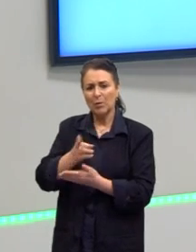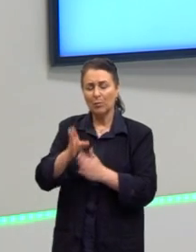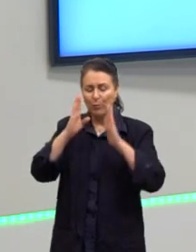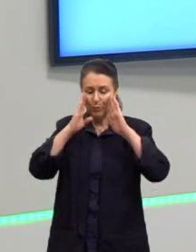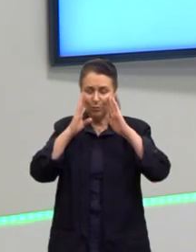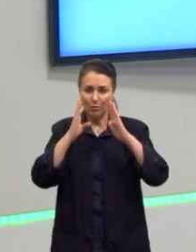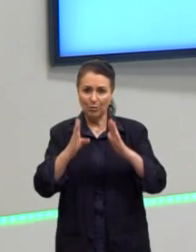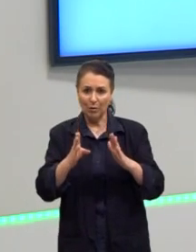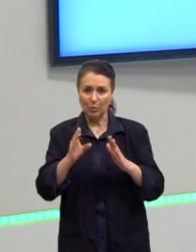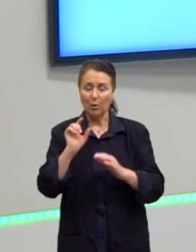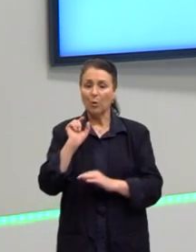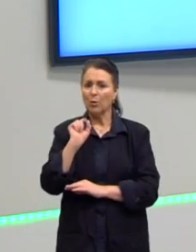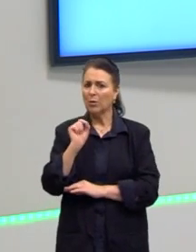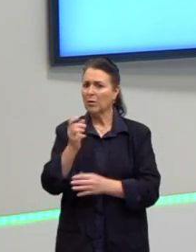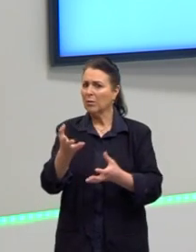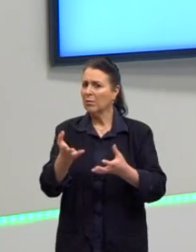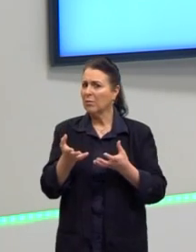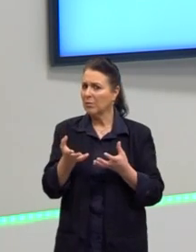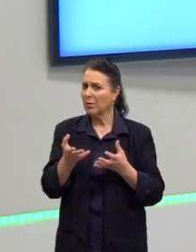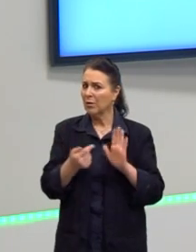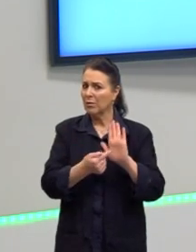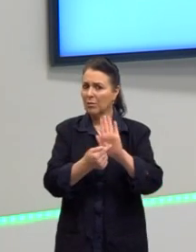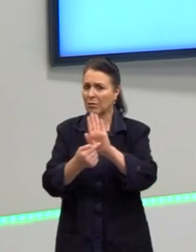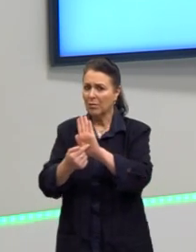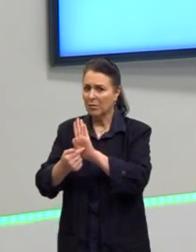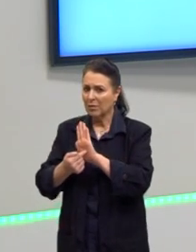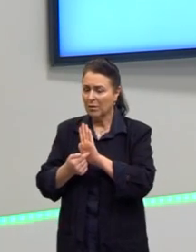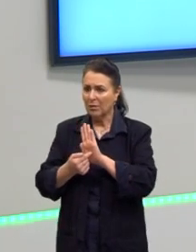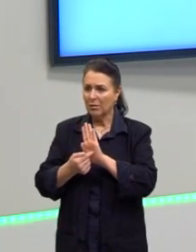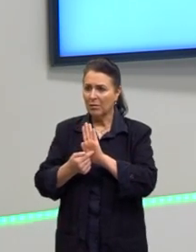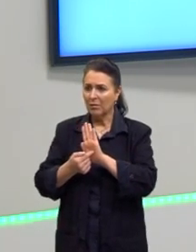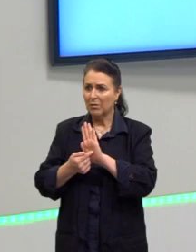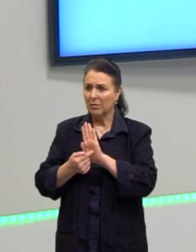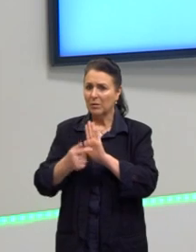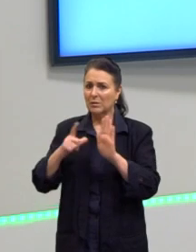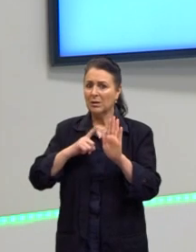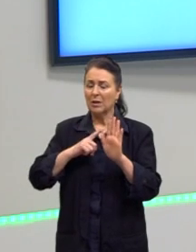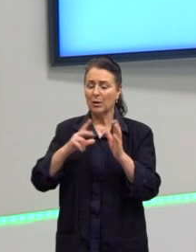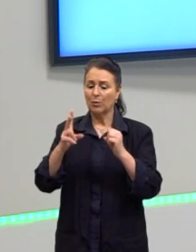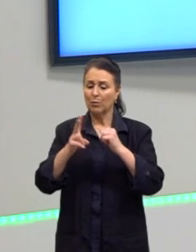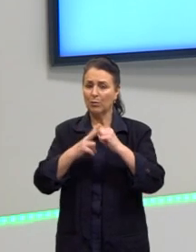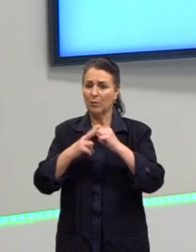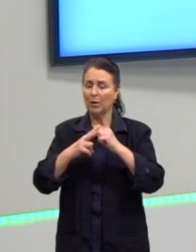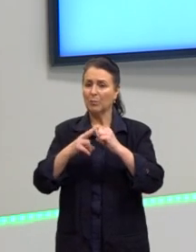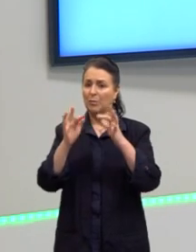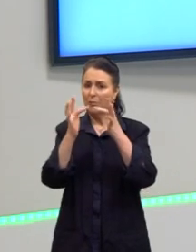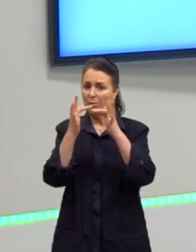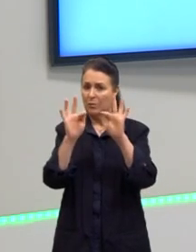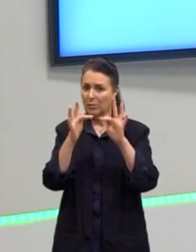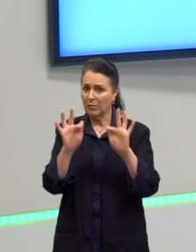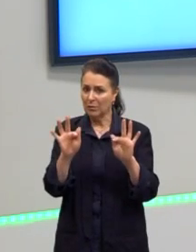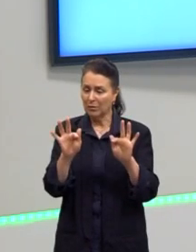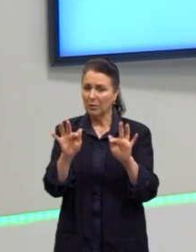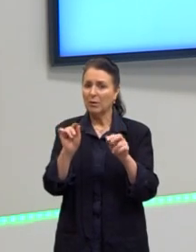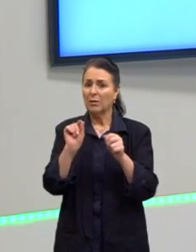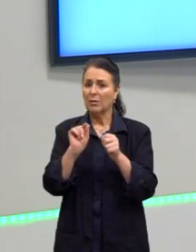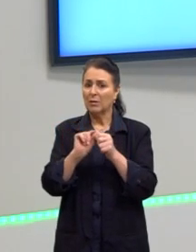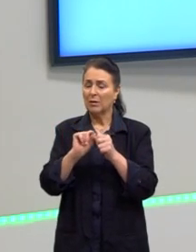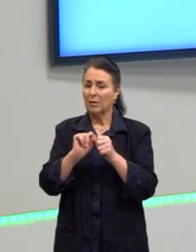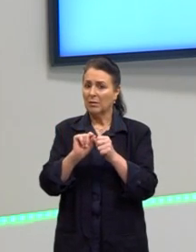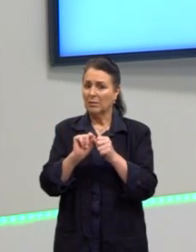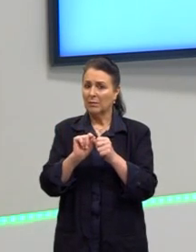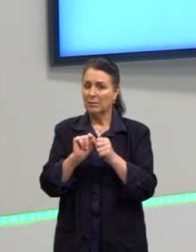focado no que que eu quero passar e se eu tenho um freezer ou um verbo frasal para fazer a minha a